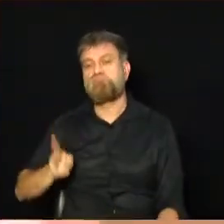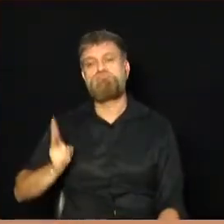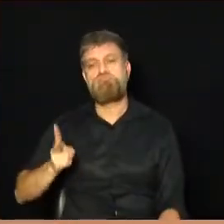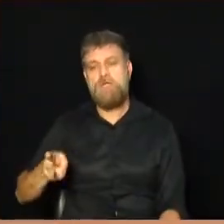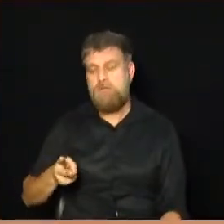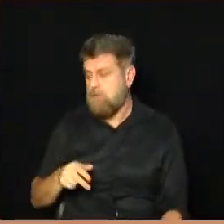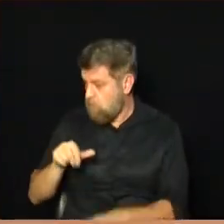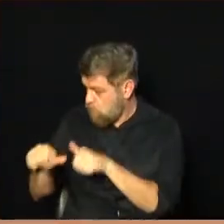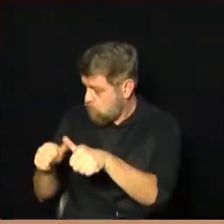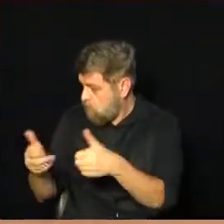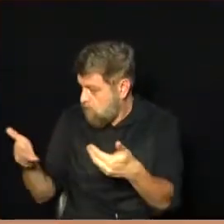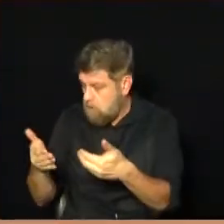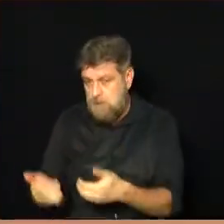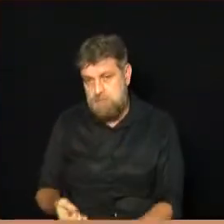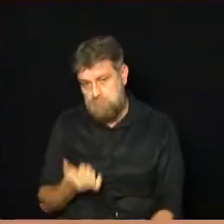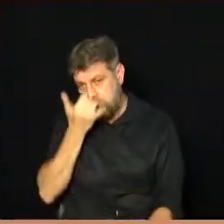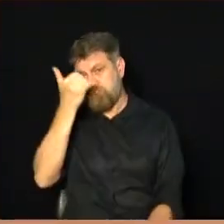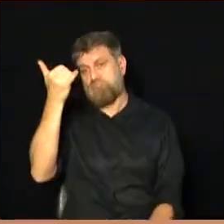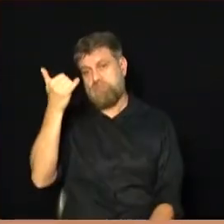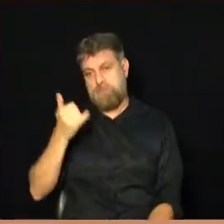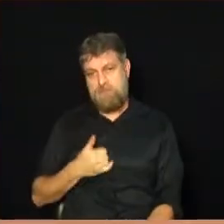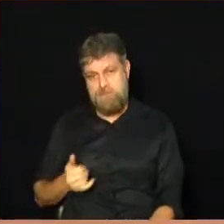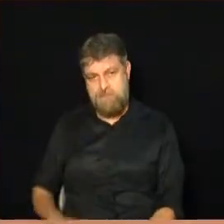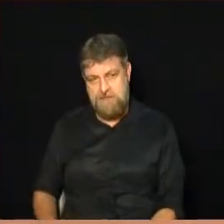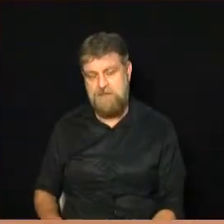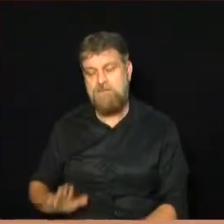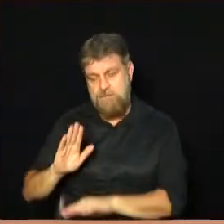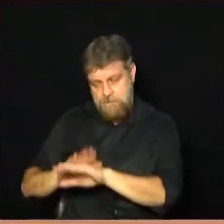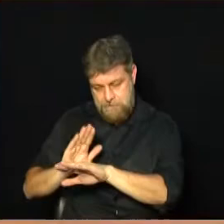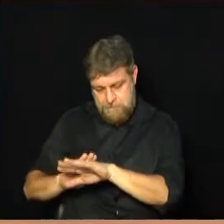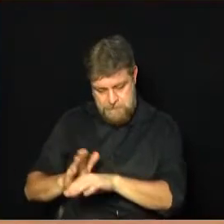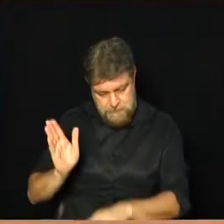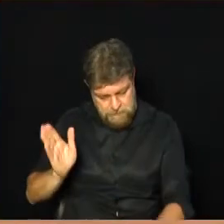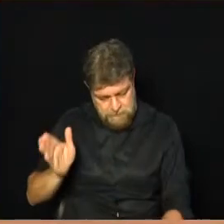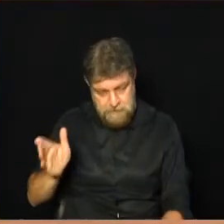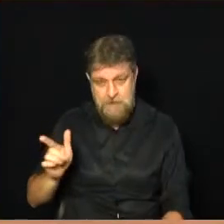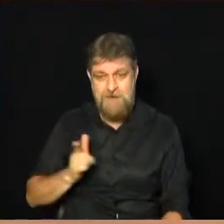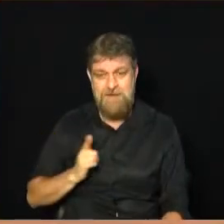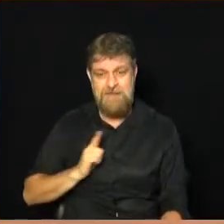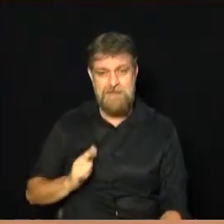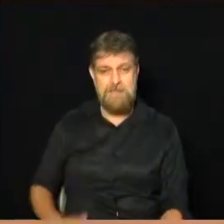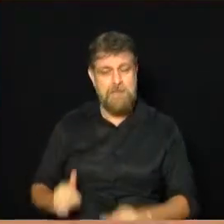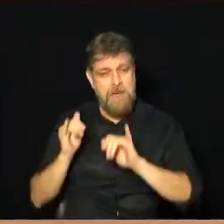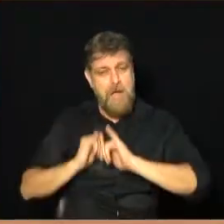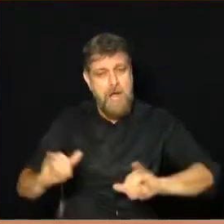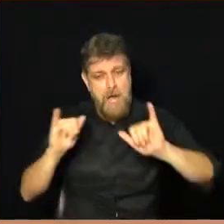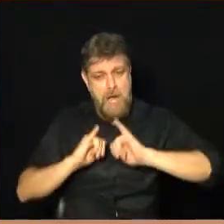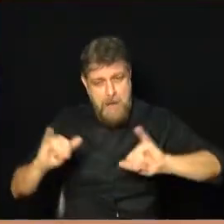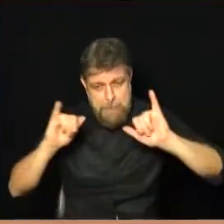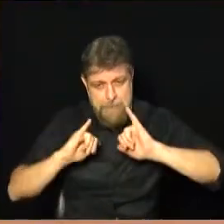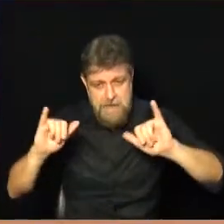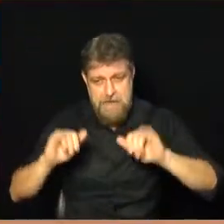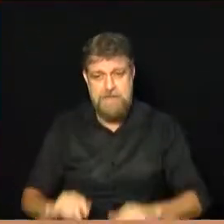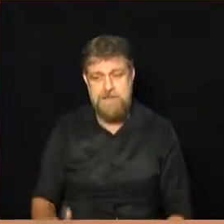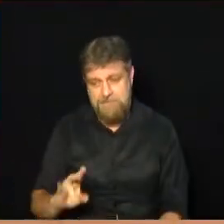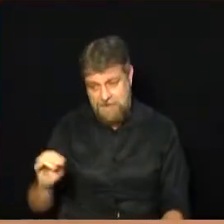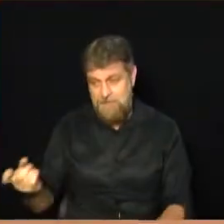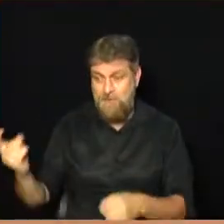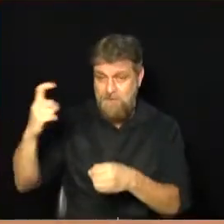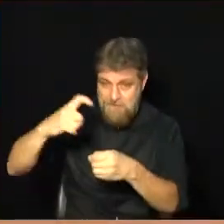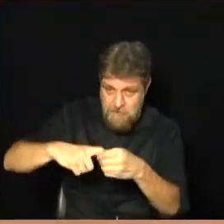pode mais, quer dizer, então, mas de qualquer maneira, isso foi feito. Vai ter que haver uma grande campanha de divulgação quando